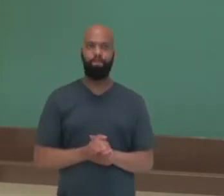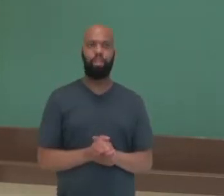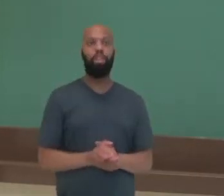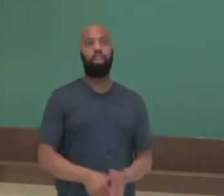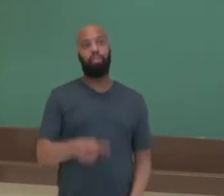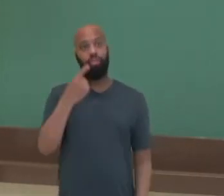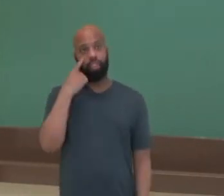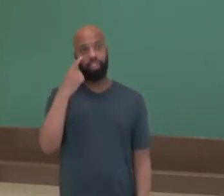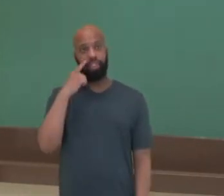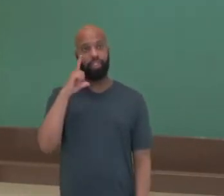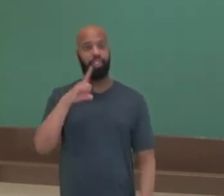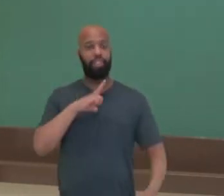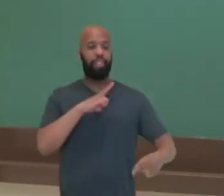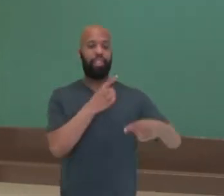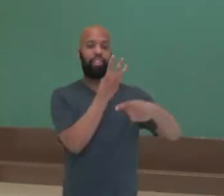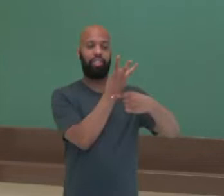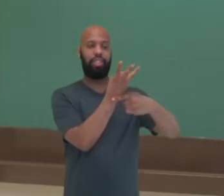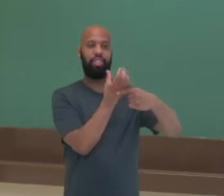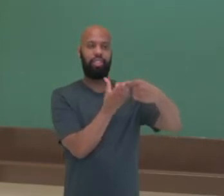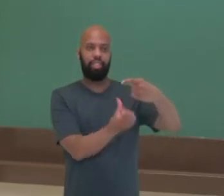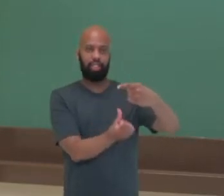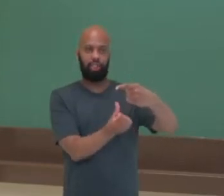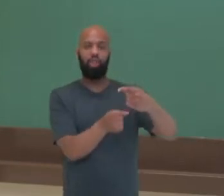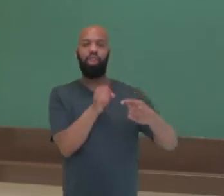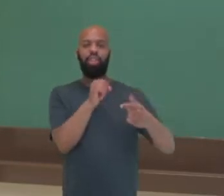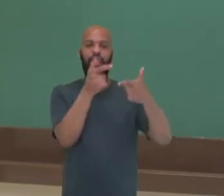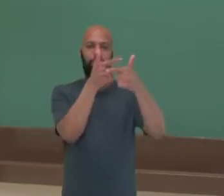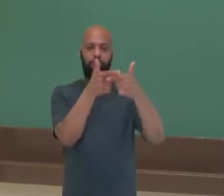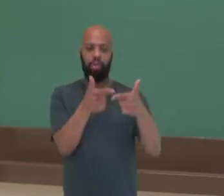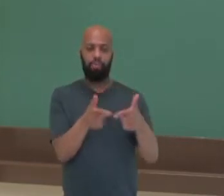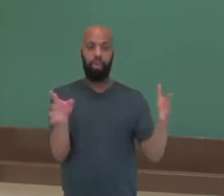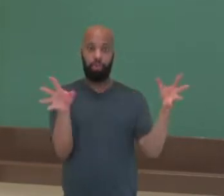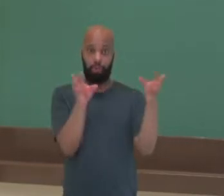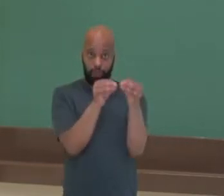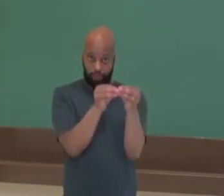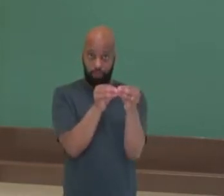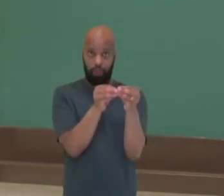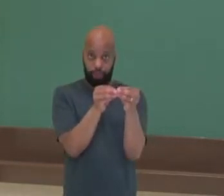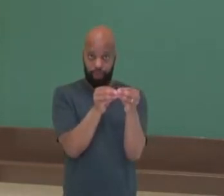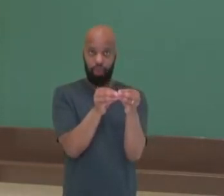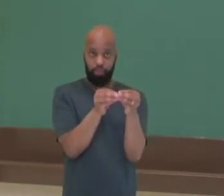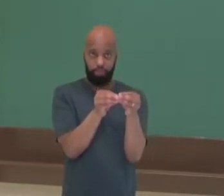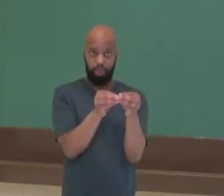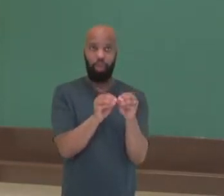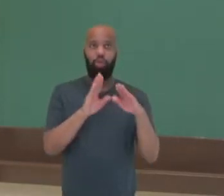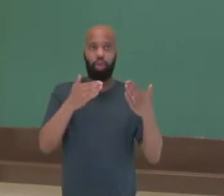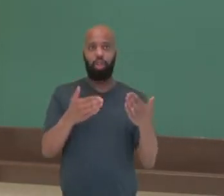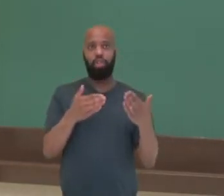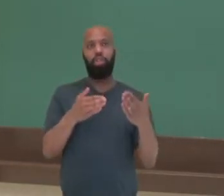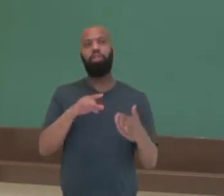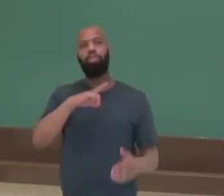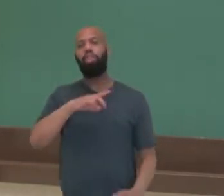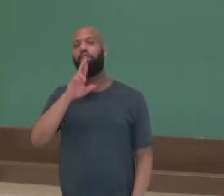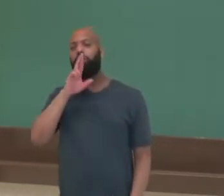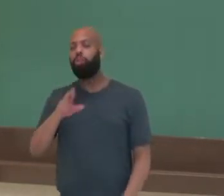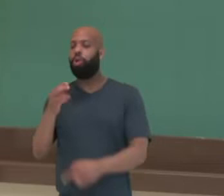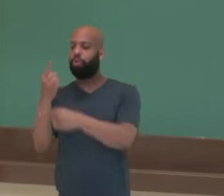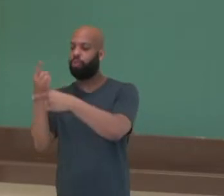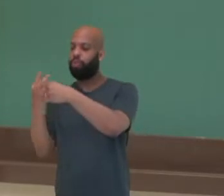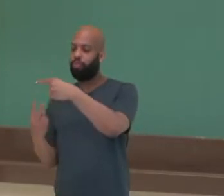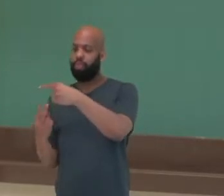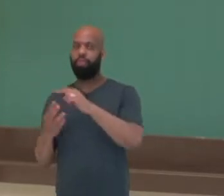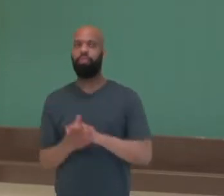veja, eu tenho aqui 3/6. Se eu simplificar a razão 3/6, vai me dar como resultado